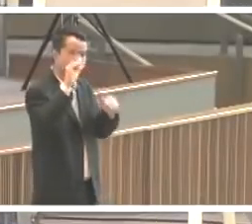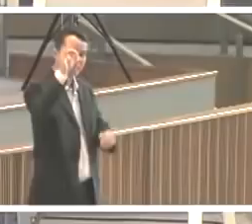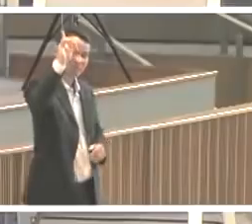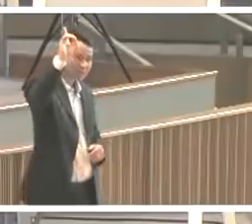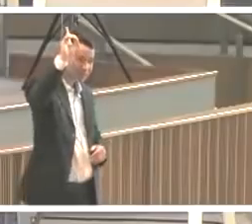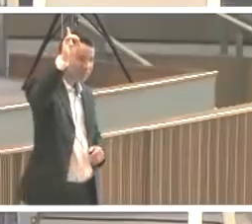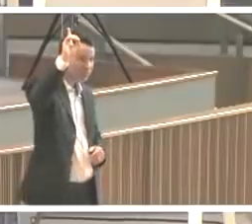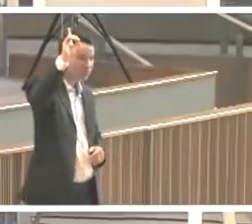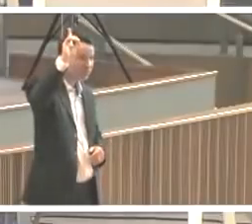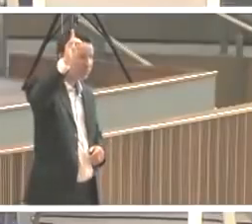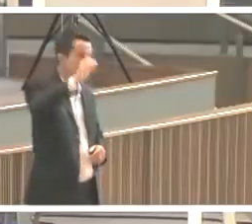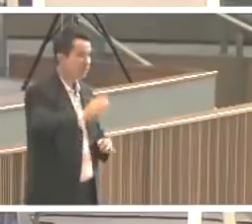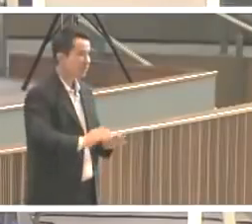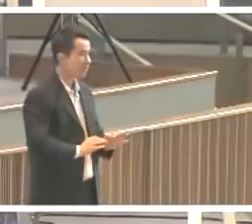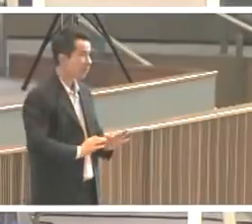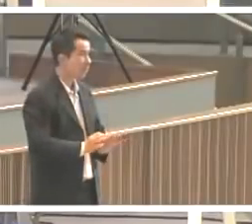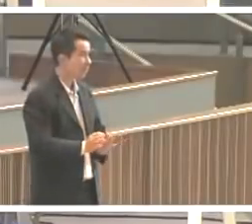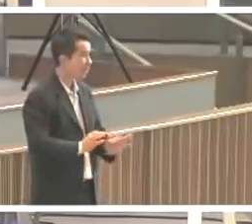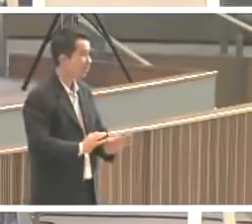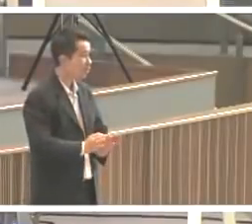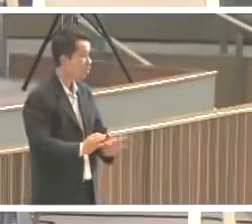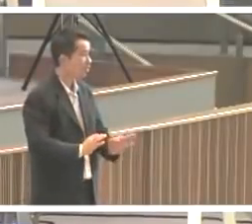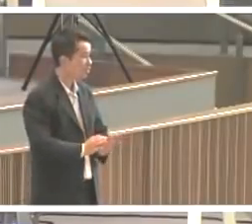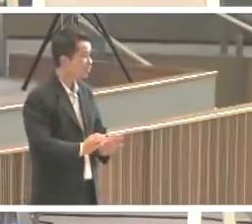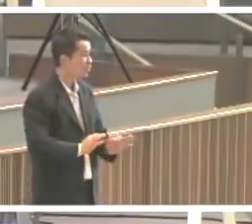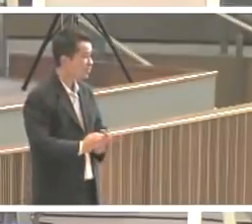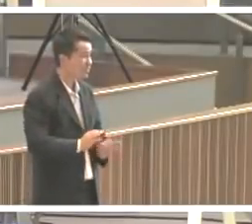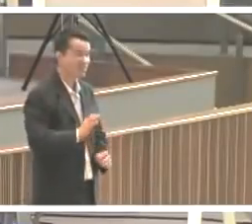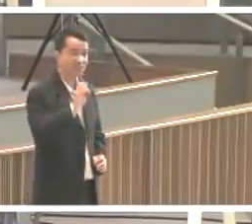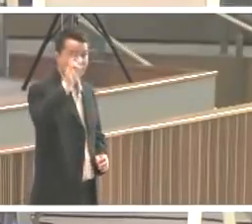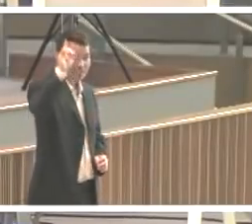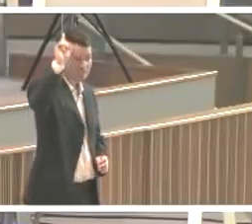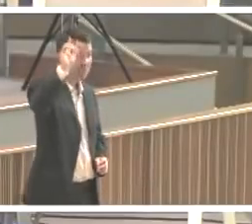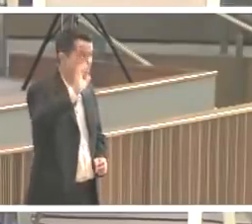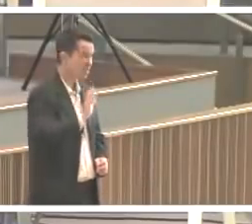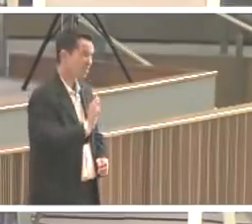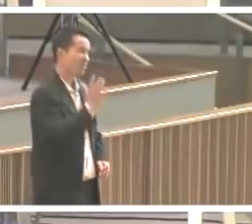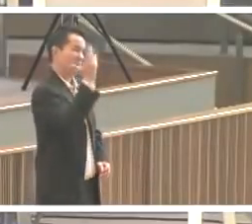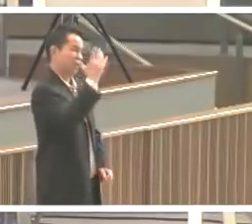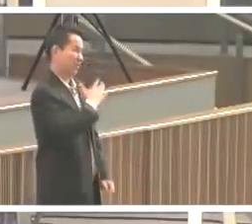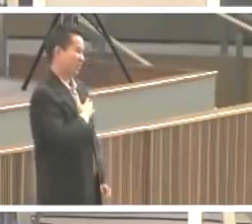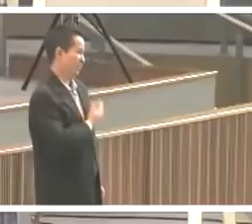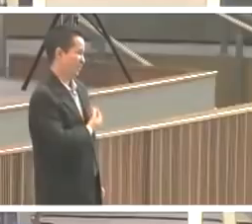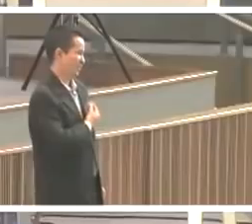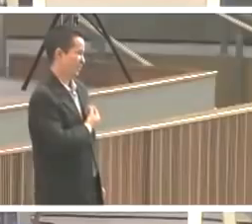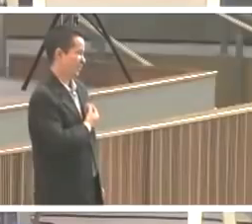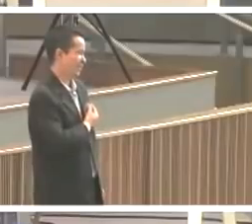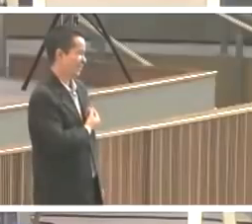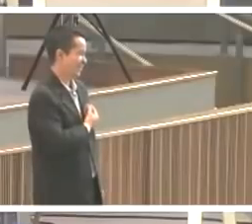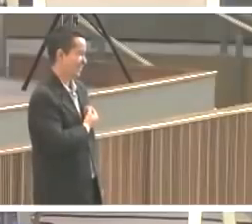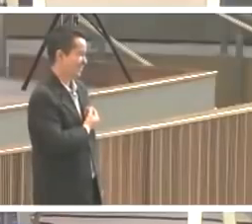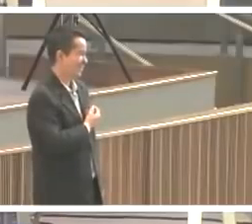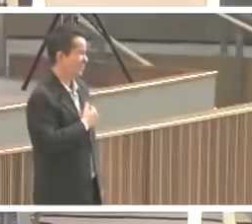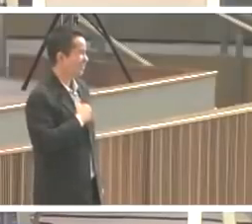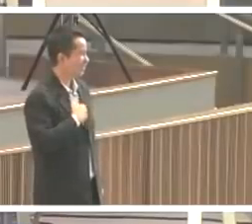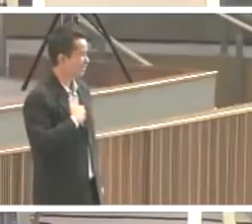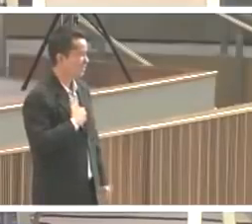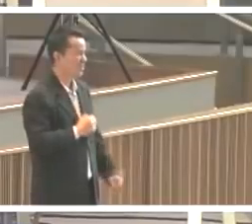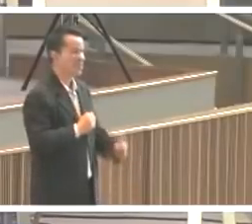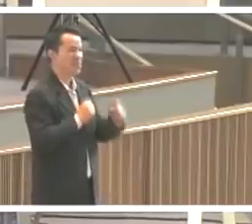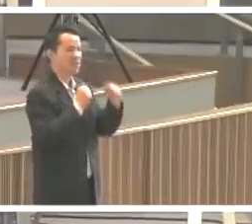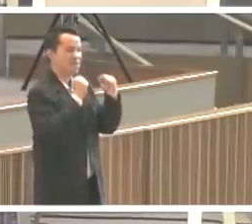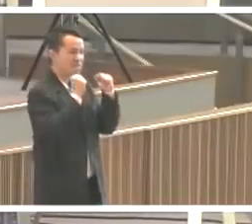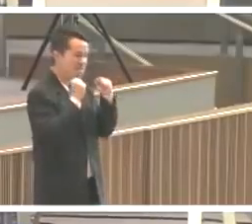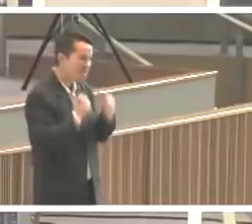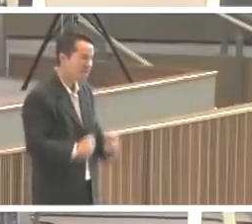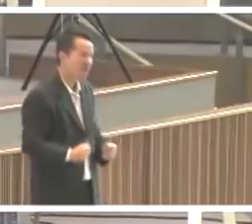Deus, o plano perfeito de Deus está acontecendo na minha vida. E eu posso ser útil do jeitinho